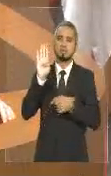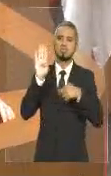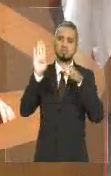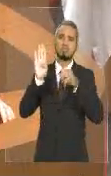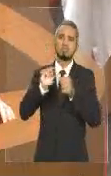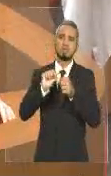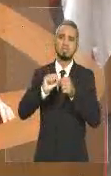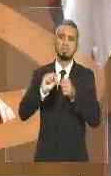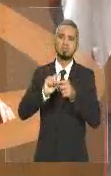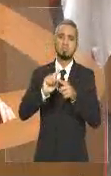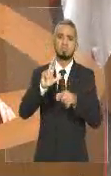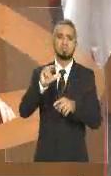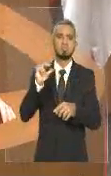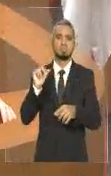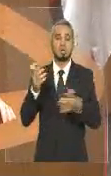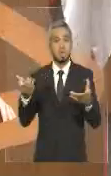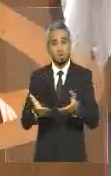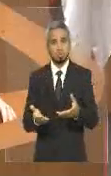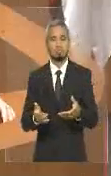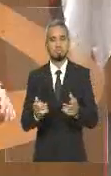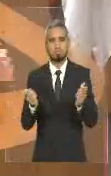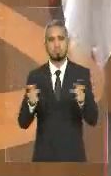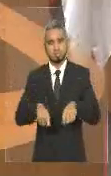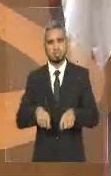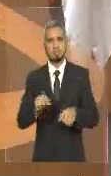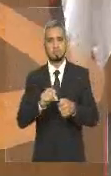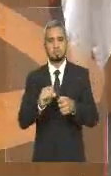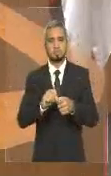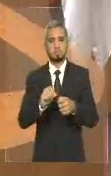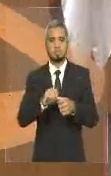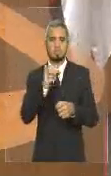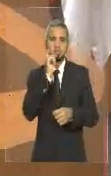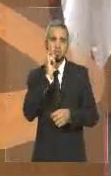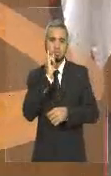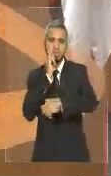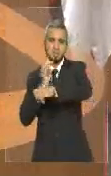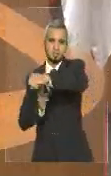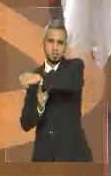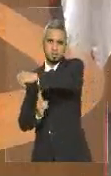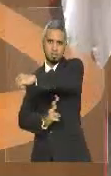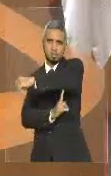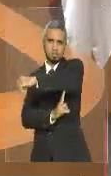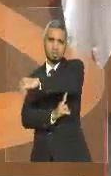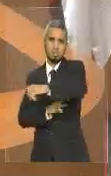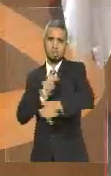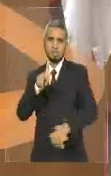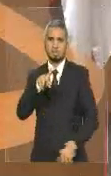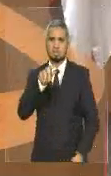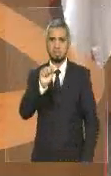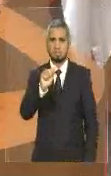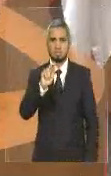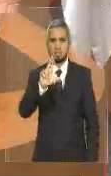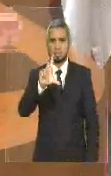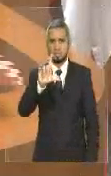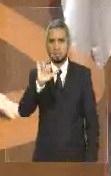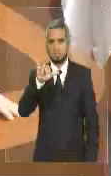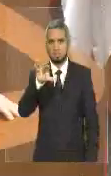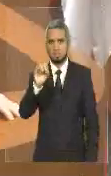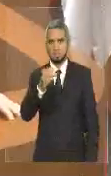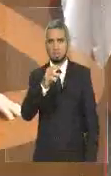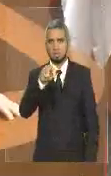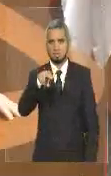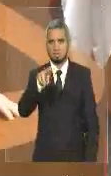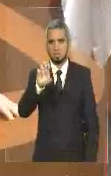exemplo, a ponte que passa no município de Paulino Neves e liga os dois lados da